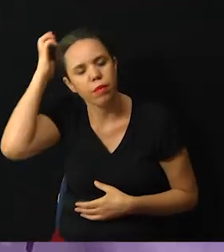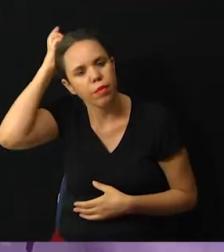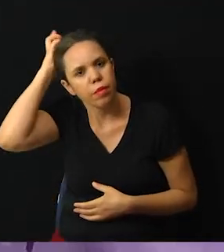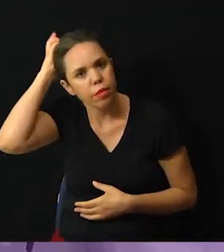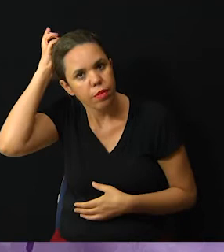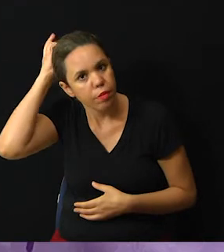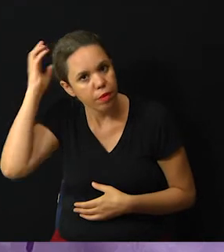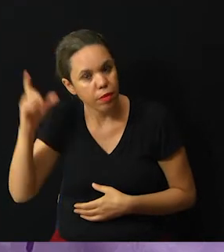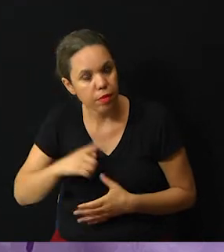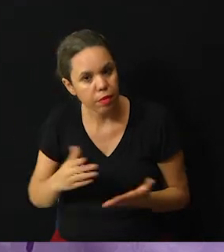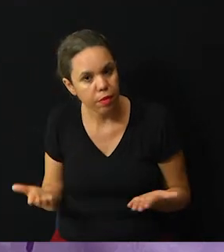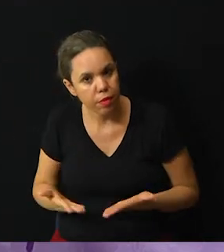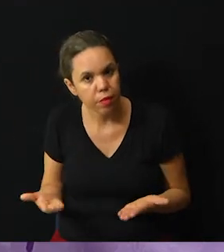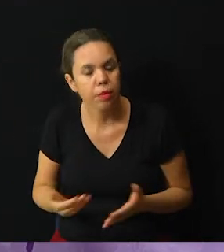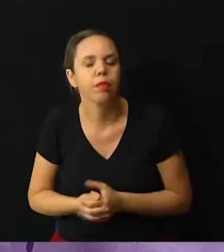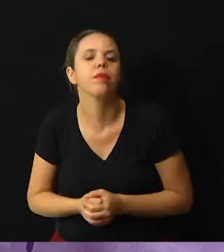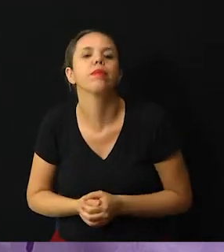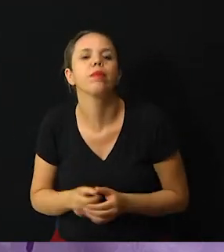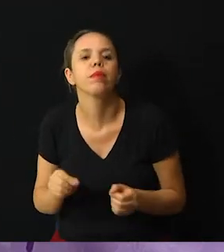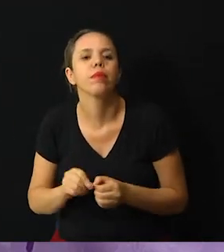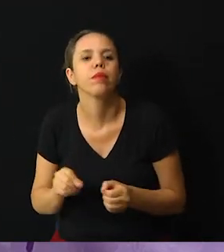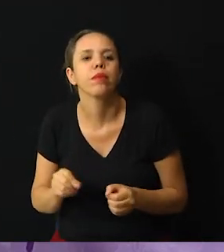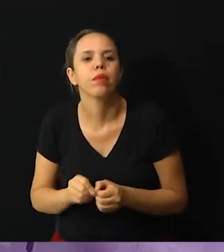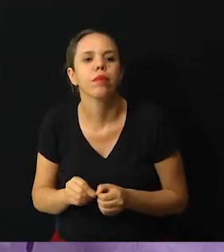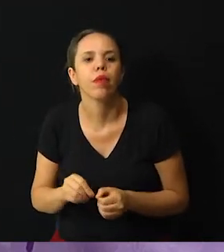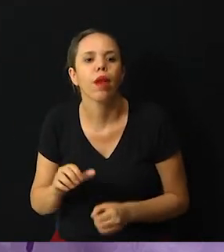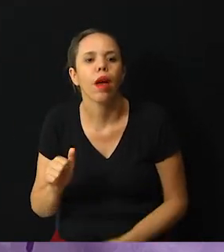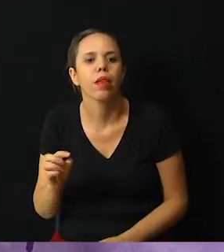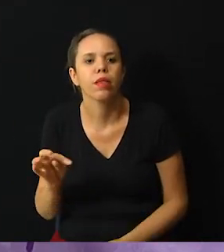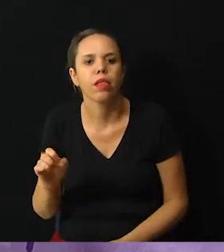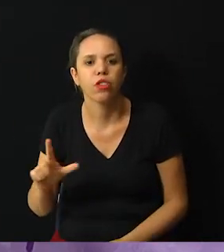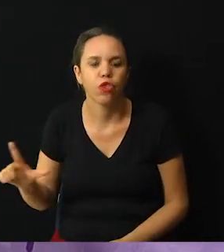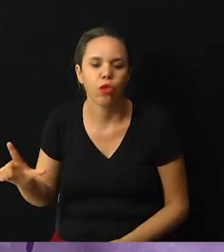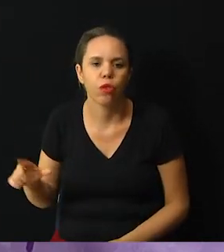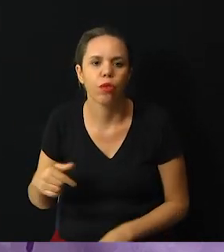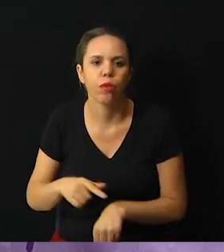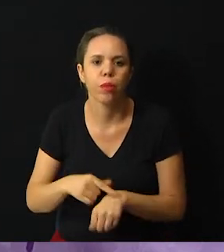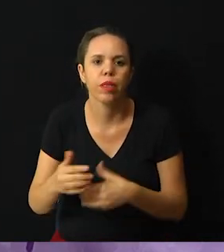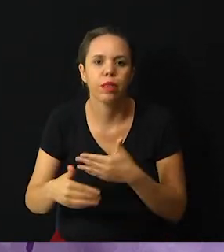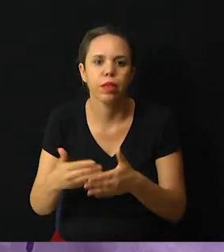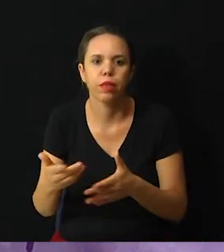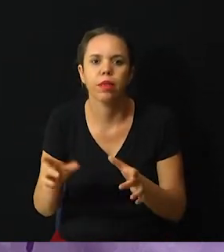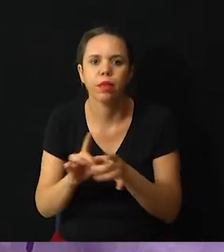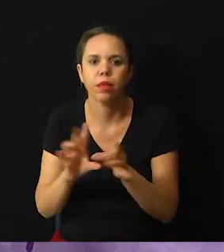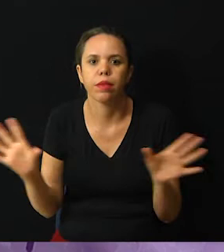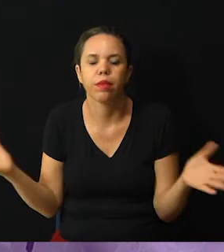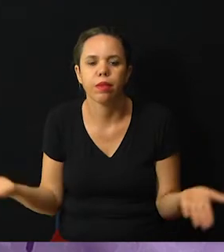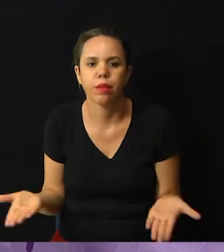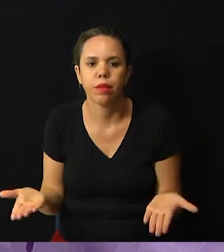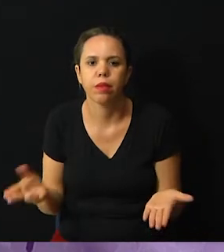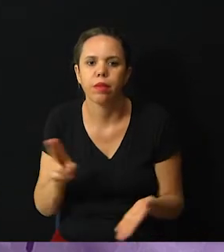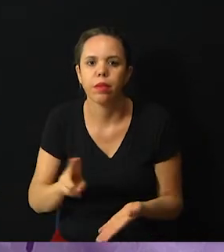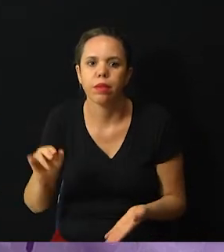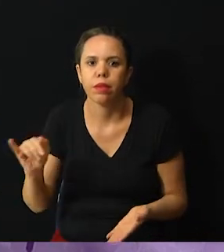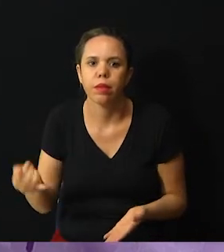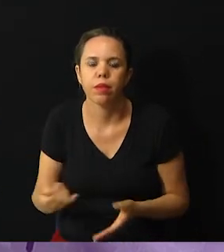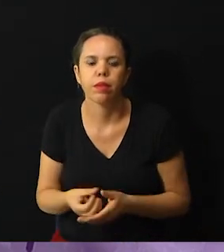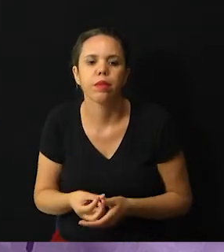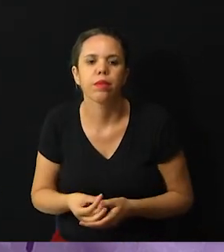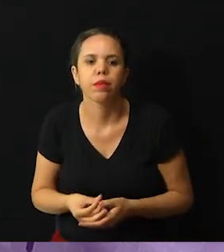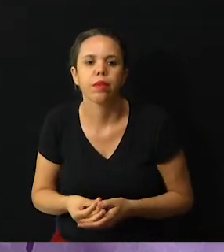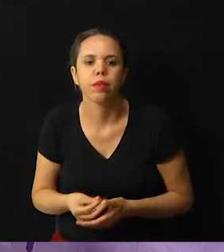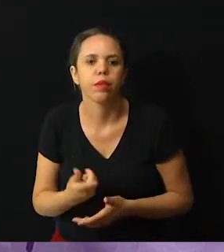medicação que a gente tem hoje em dia são medicações que fazem com que a acetilcolina fique mais tempo disponível para ser